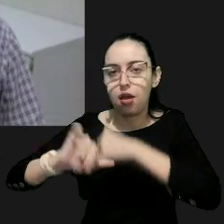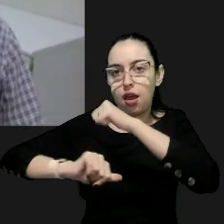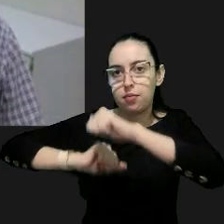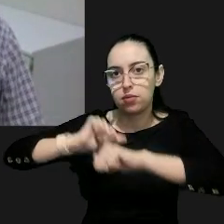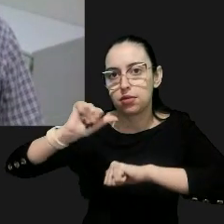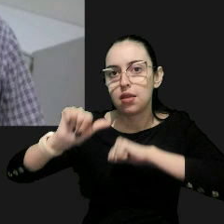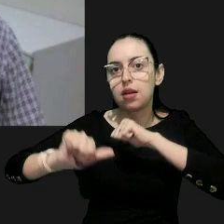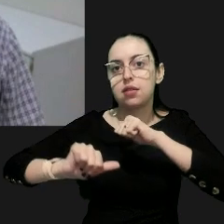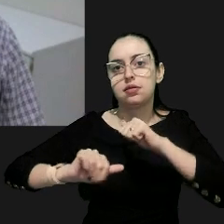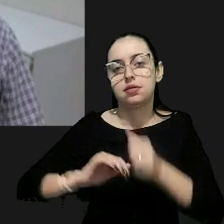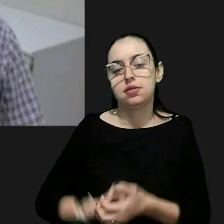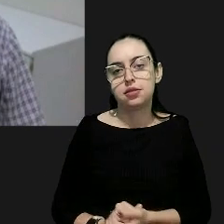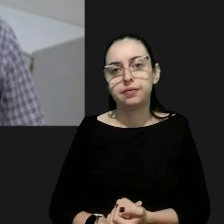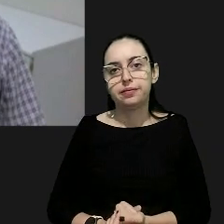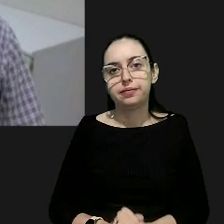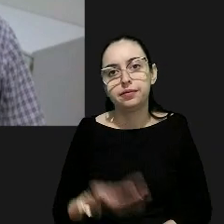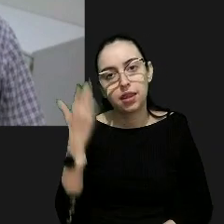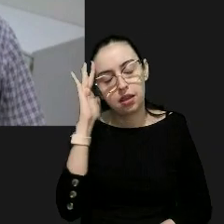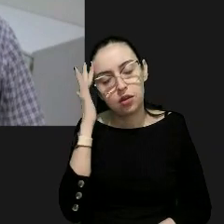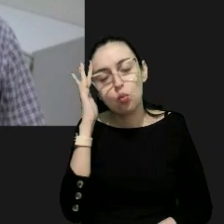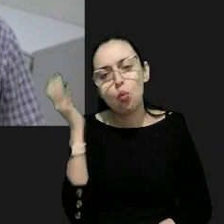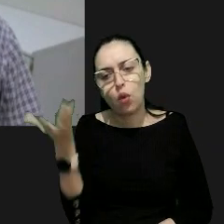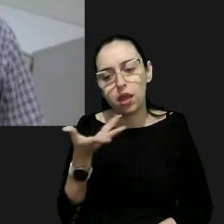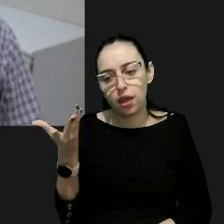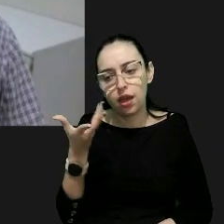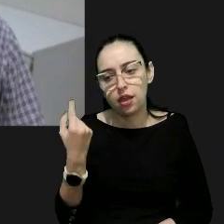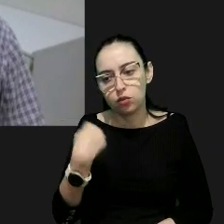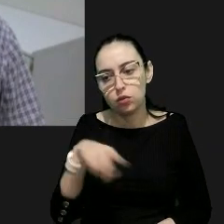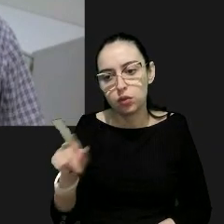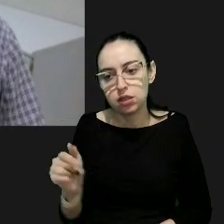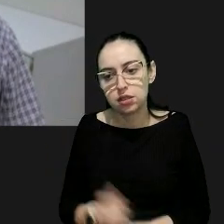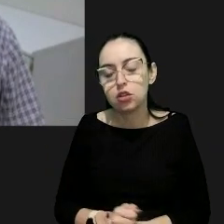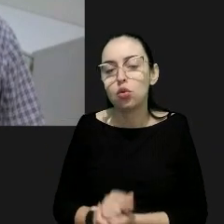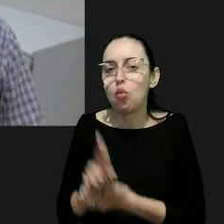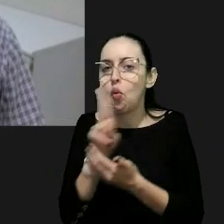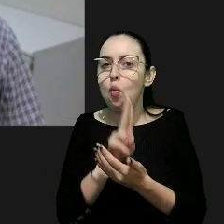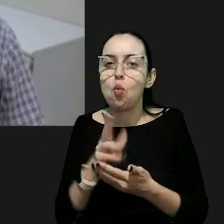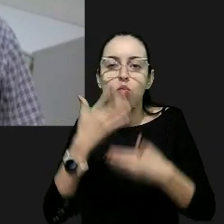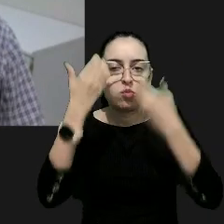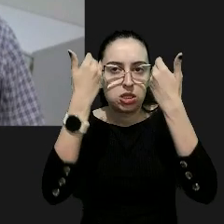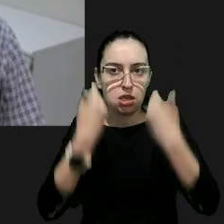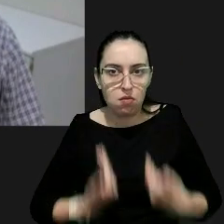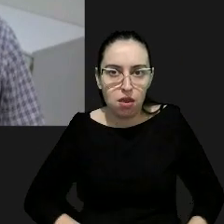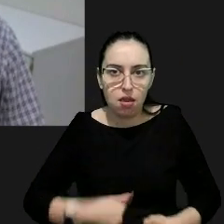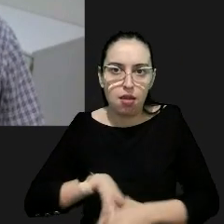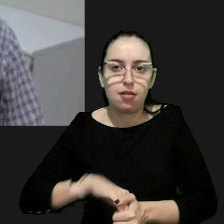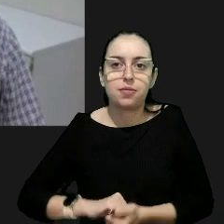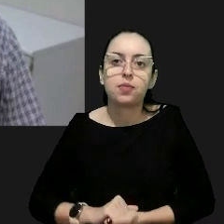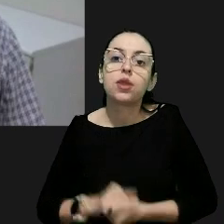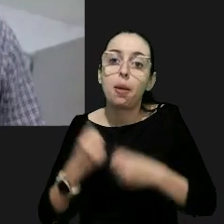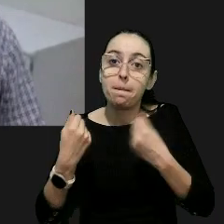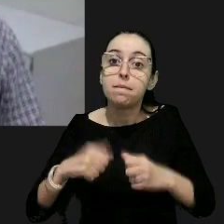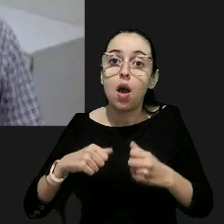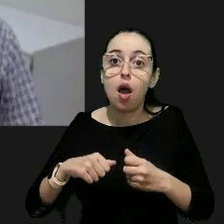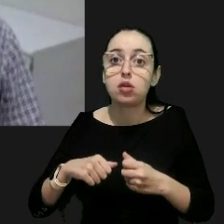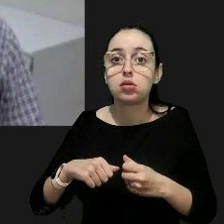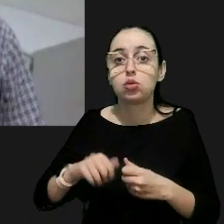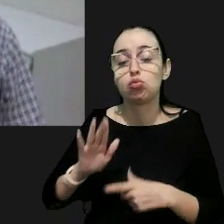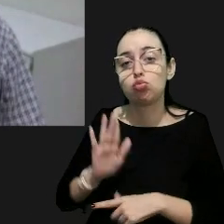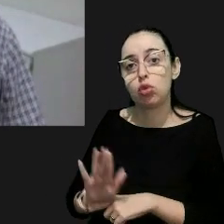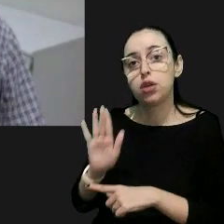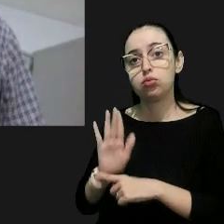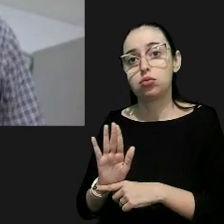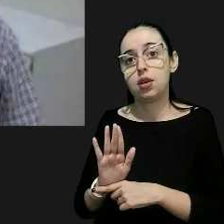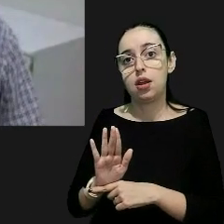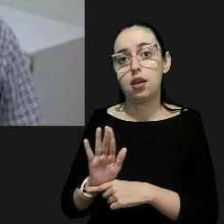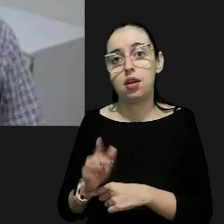fazendo essa revolução, sabe? E eu quero que vocês me usem e abusem de